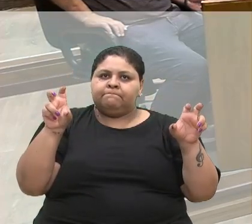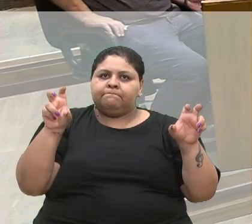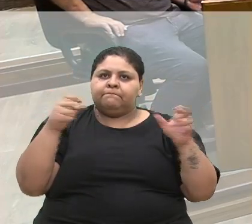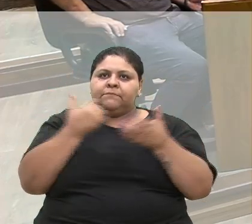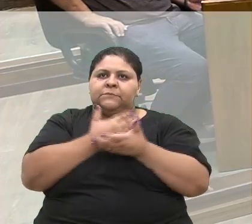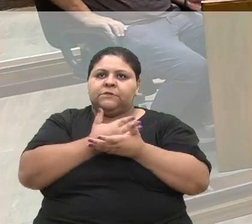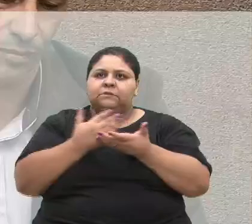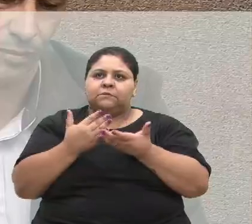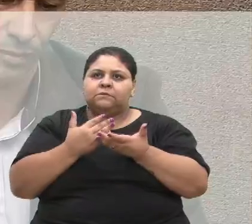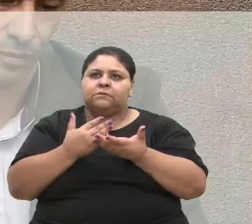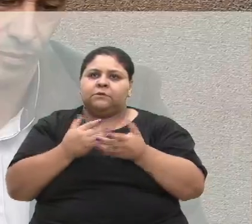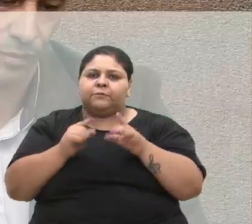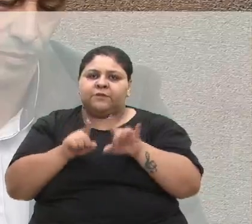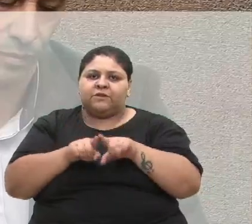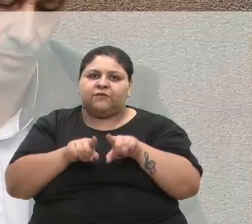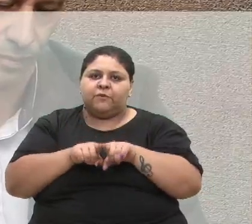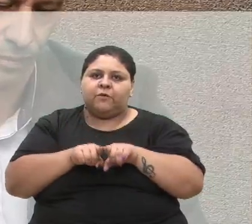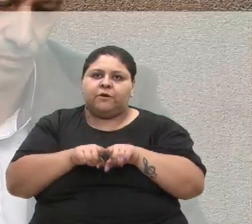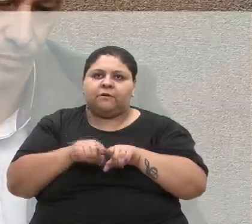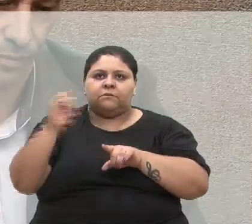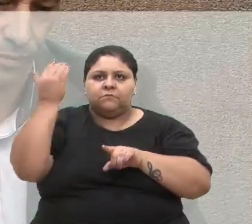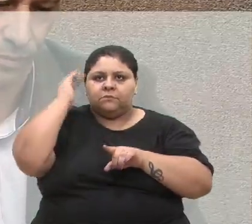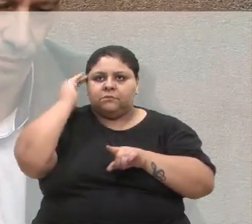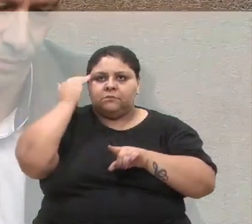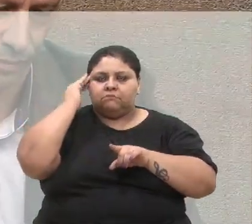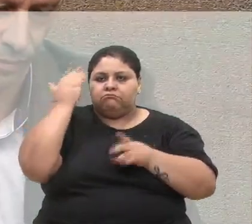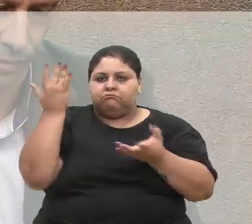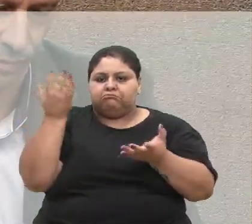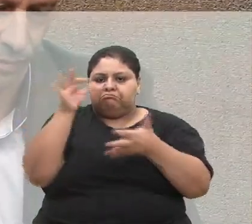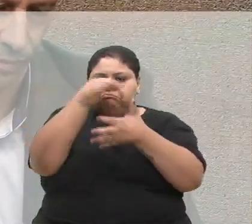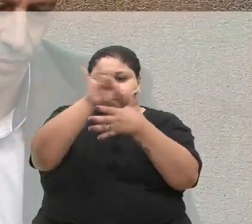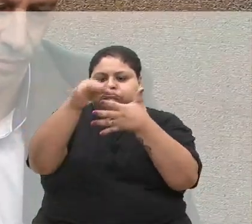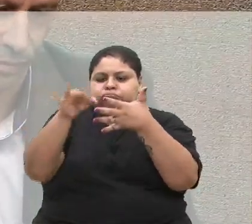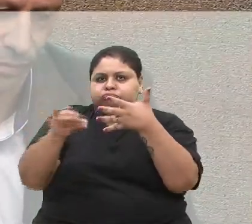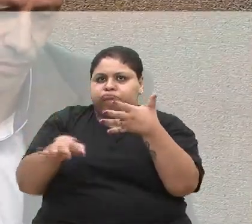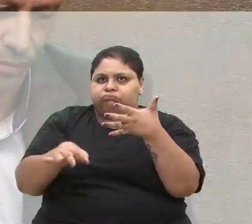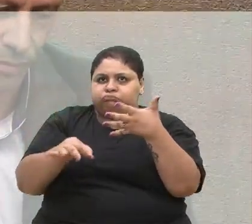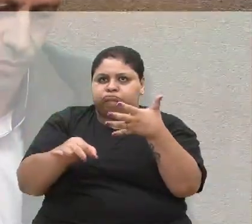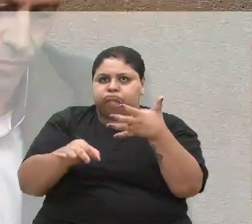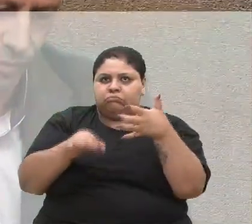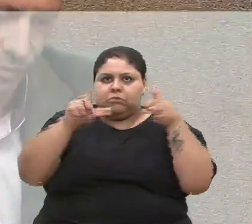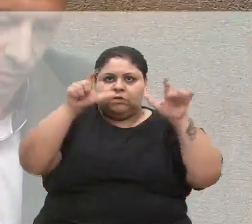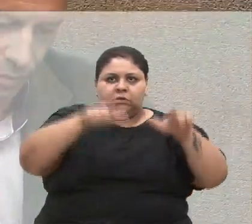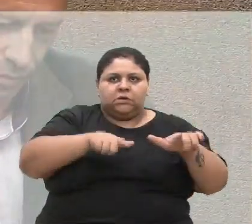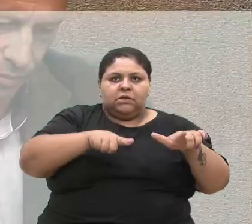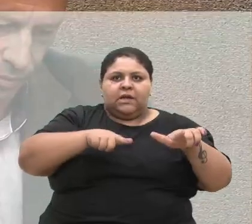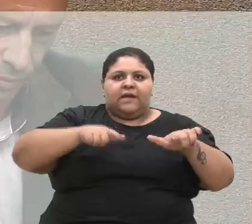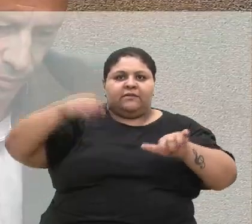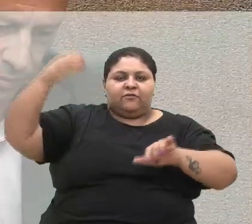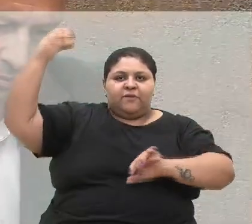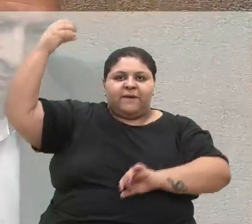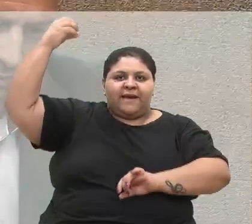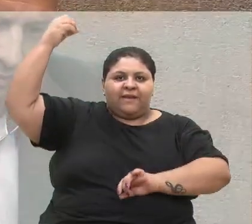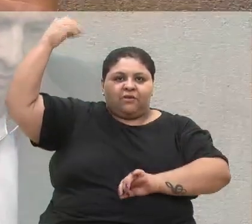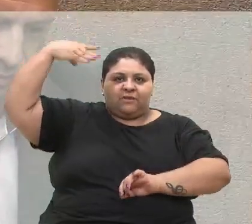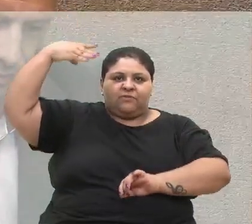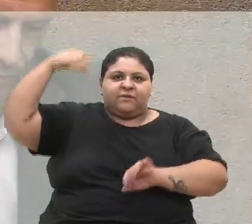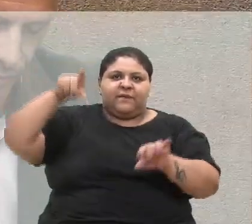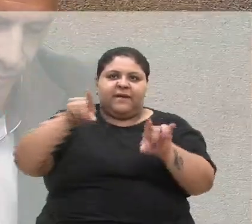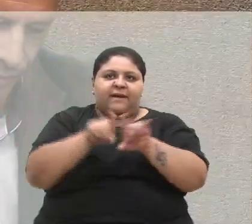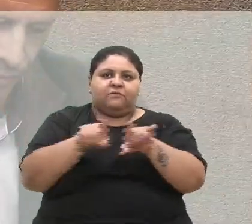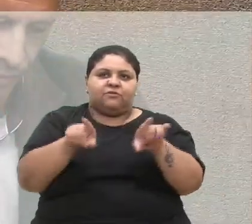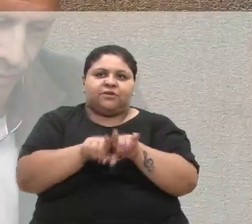comentou. Não sei qual é o critério do setor de iluminação pública de Caxias do Sul,